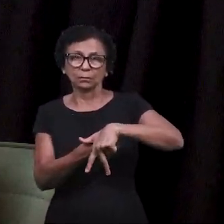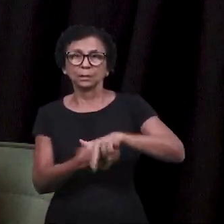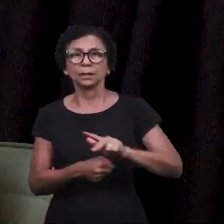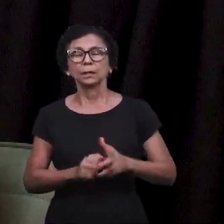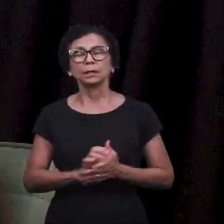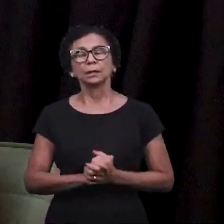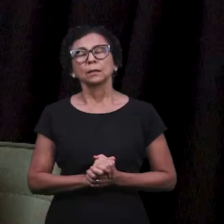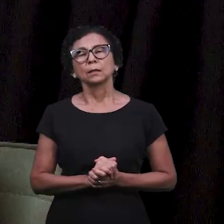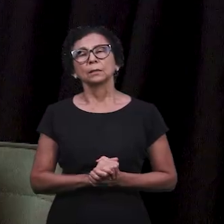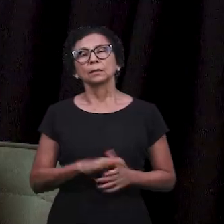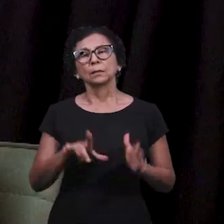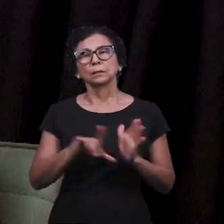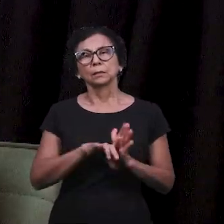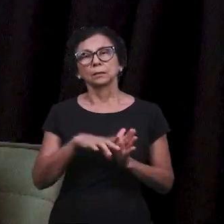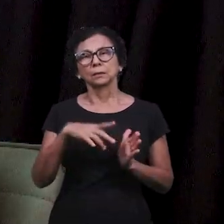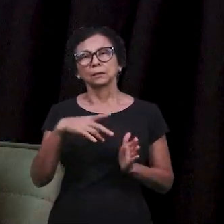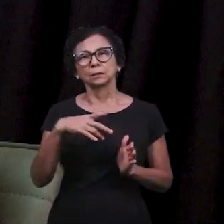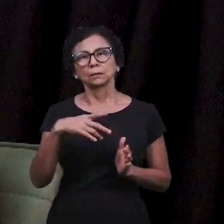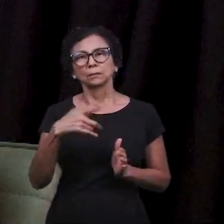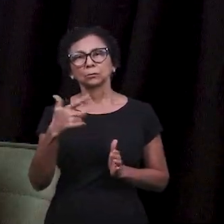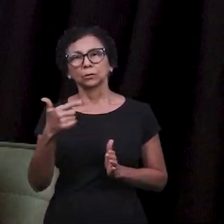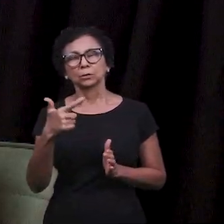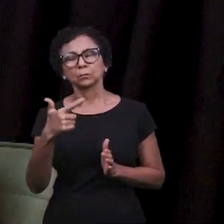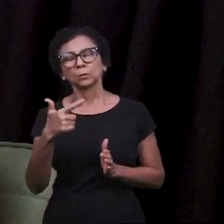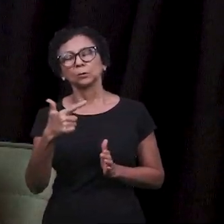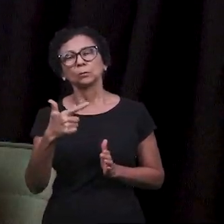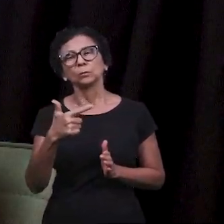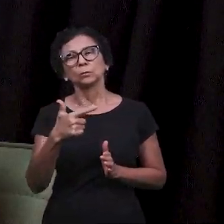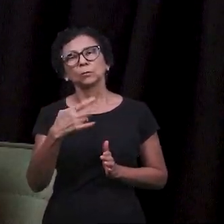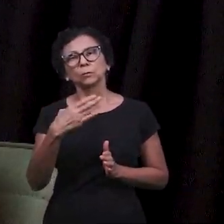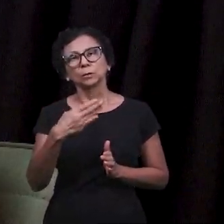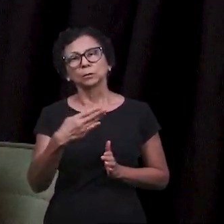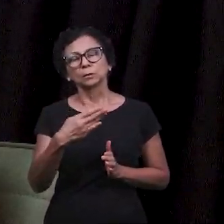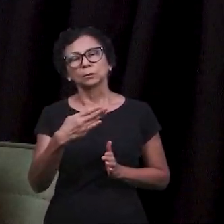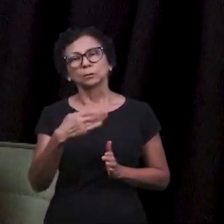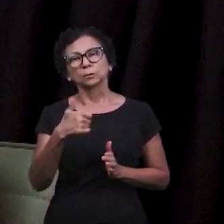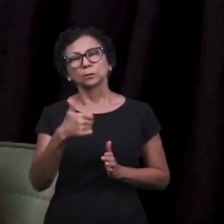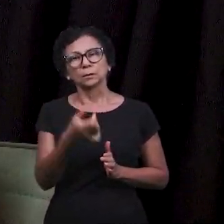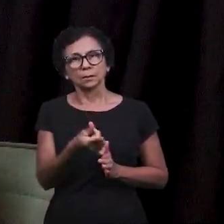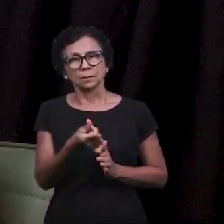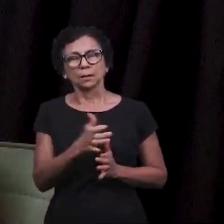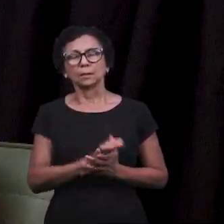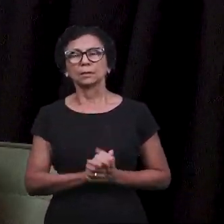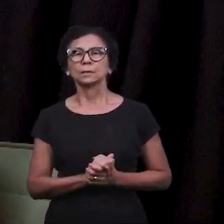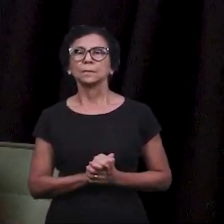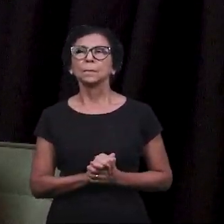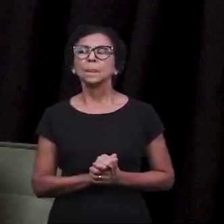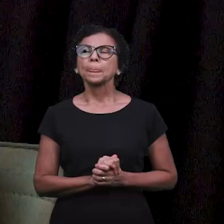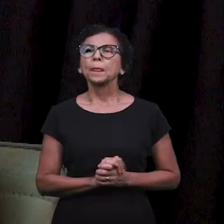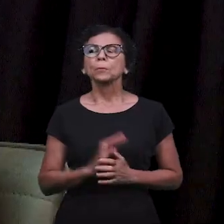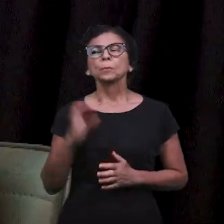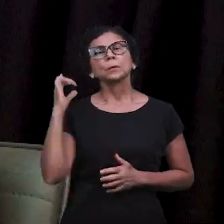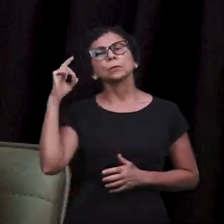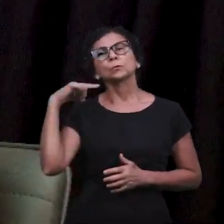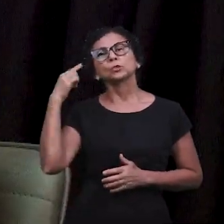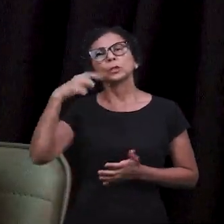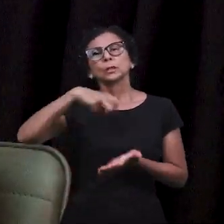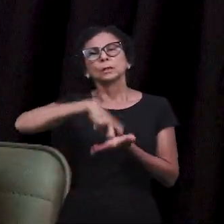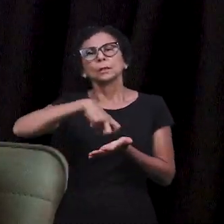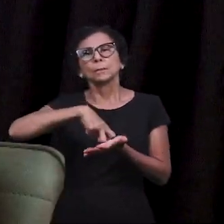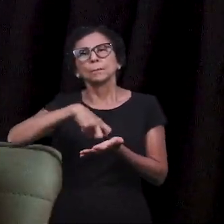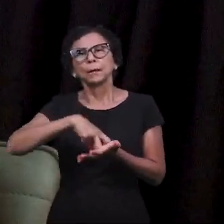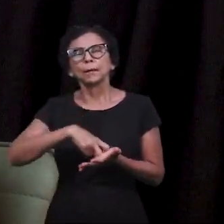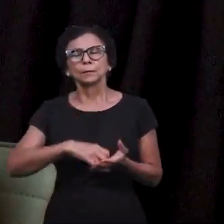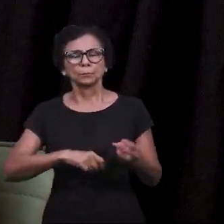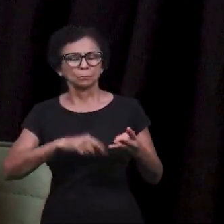12.846, mas ele se vincula ao direito penal também, porque o direito penal empresarial ele poderia se aplicar em 3 esferas